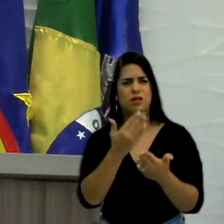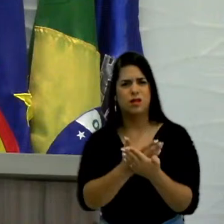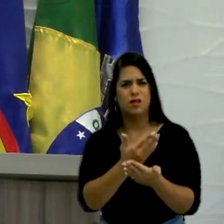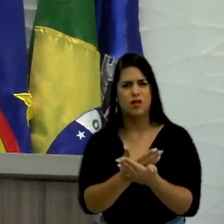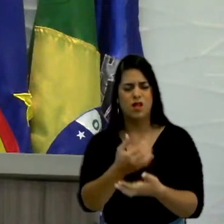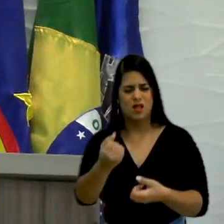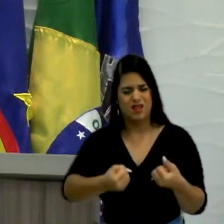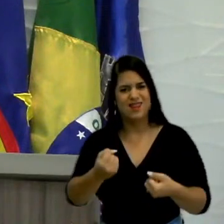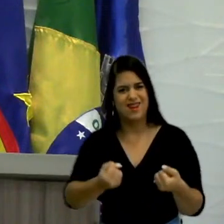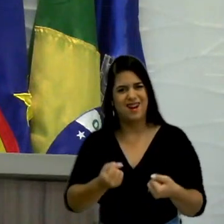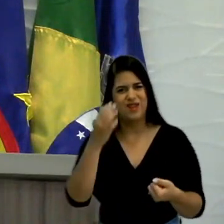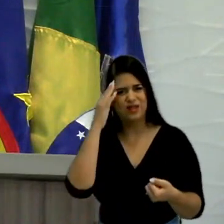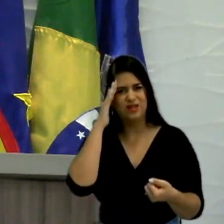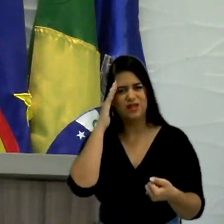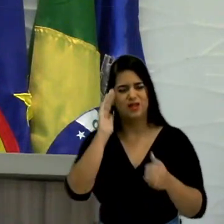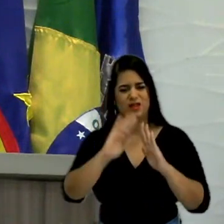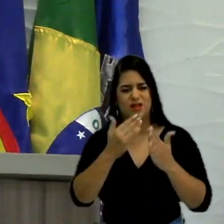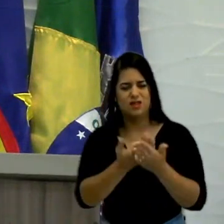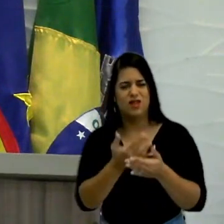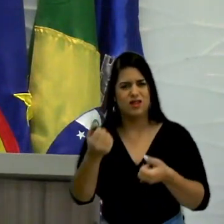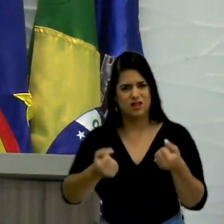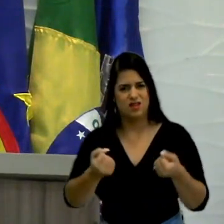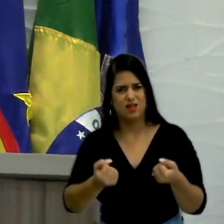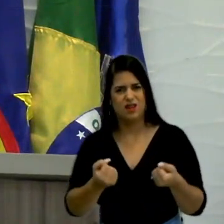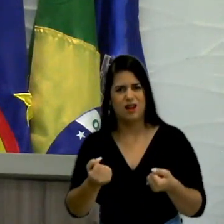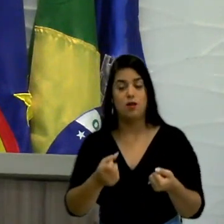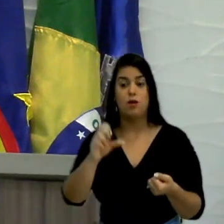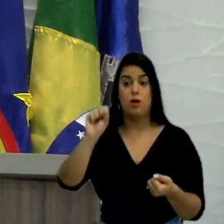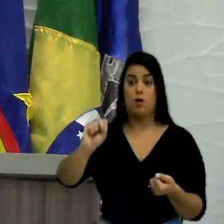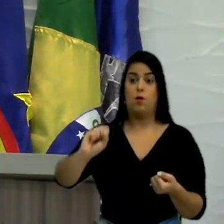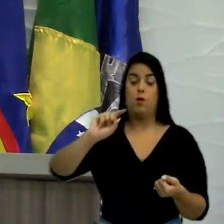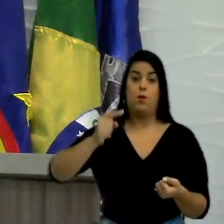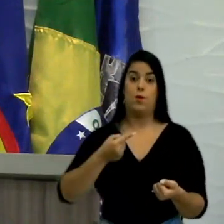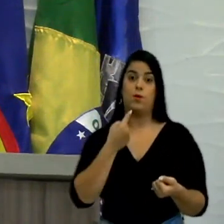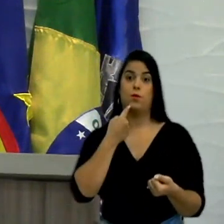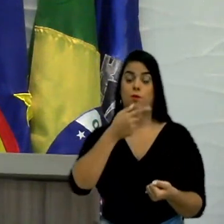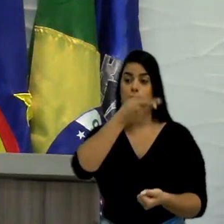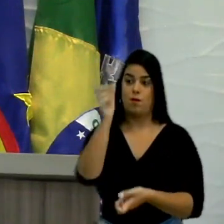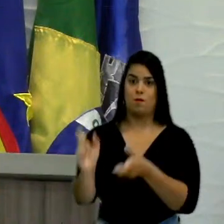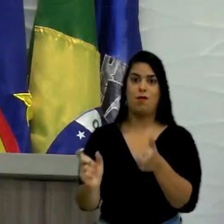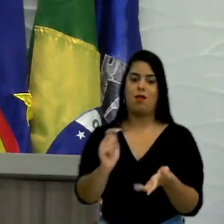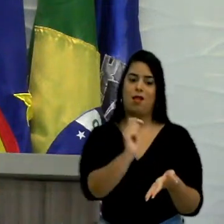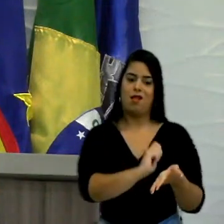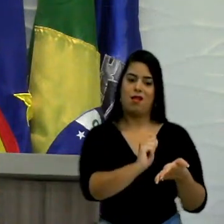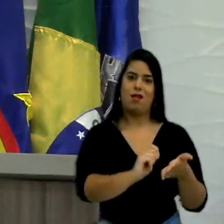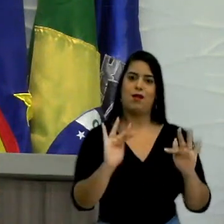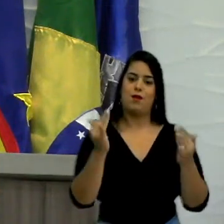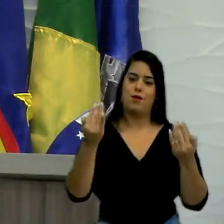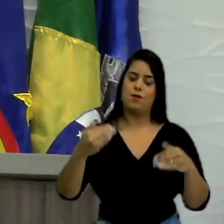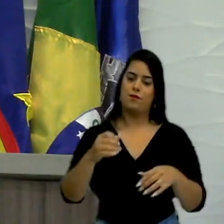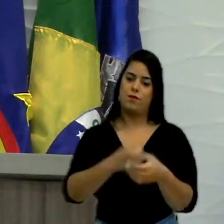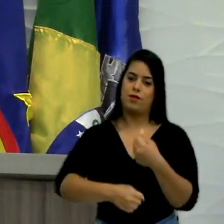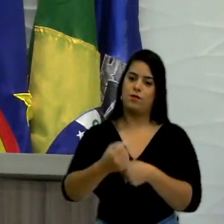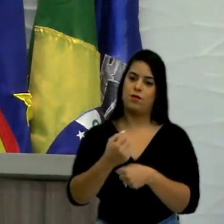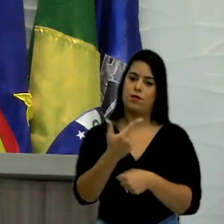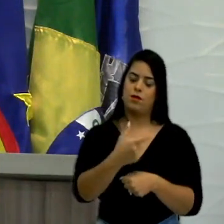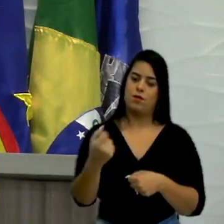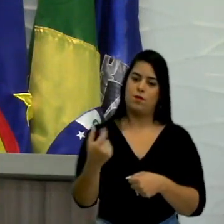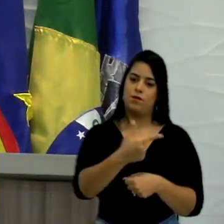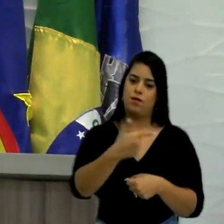foram convocadas dentro daquela cota das 8 mil que fizeram a inscrição ali no finalzinho de